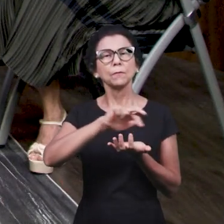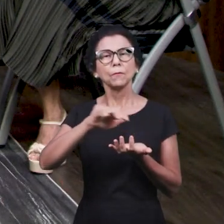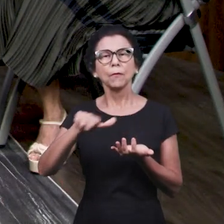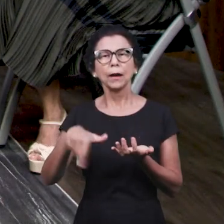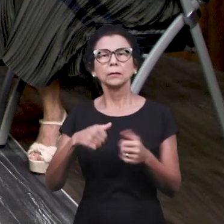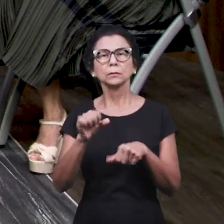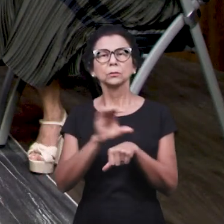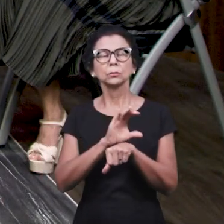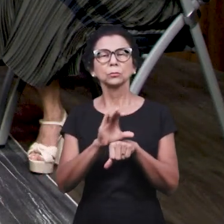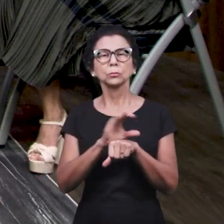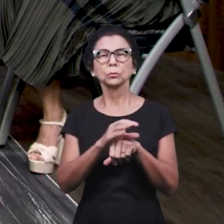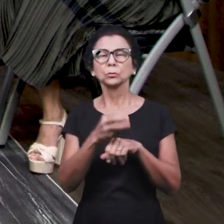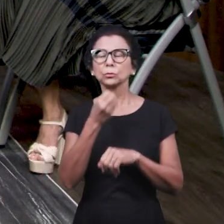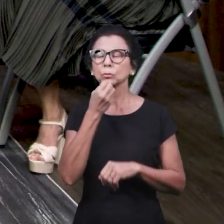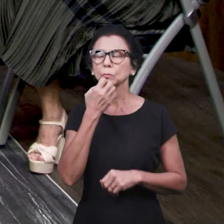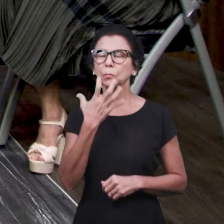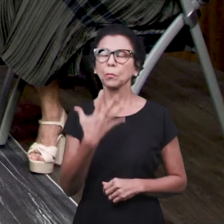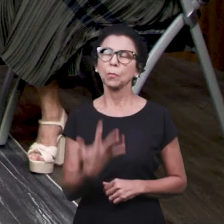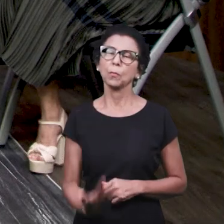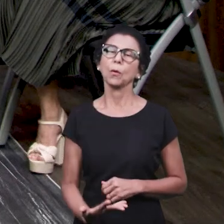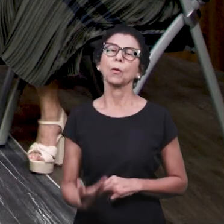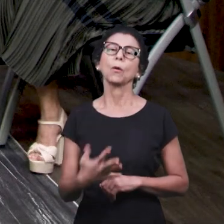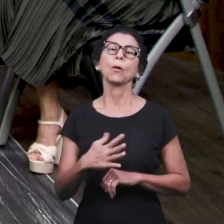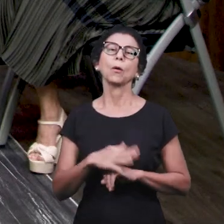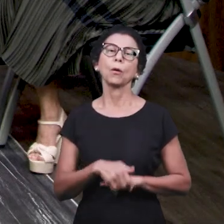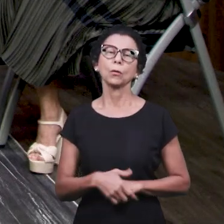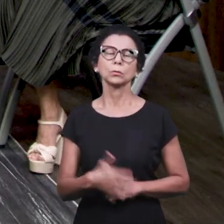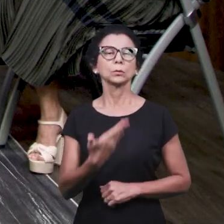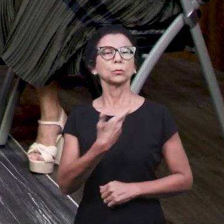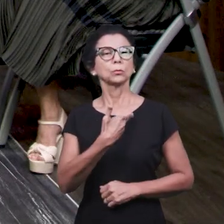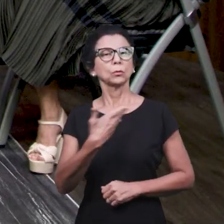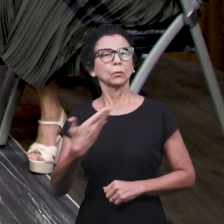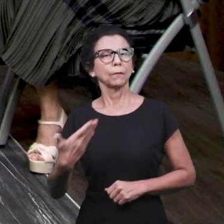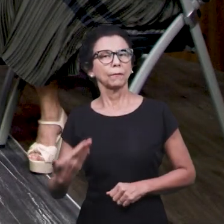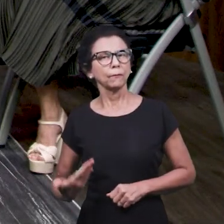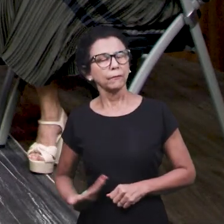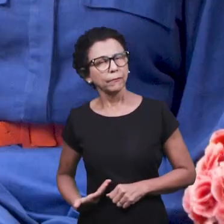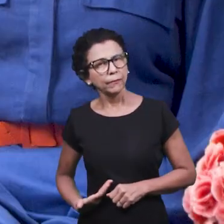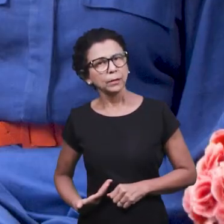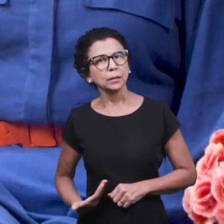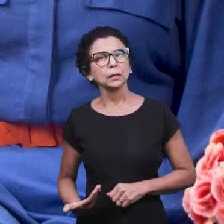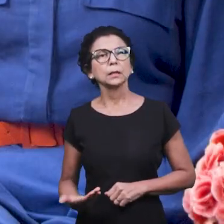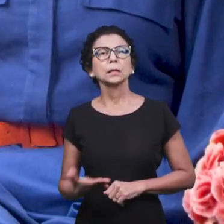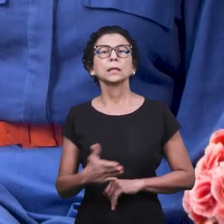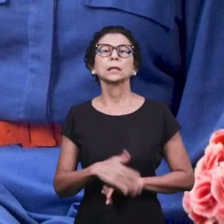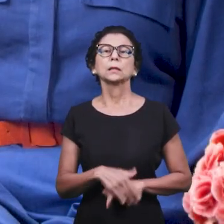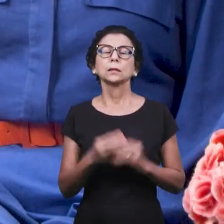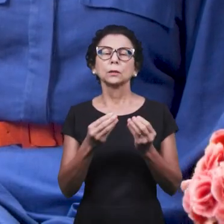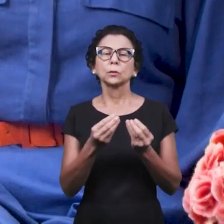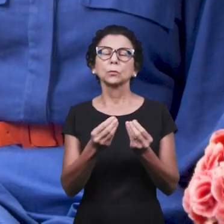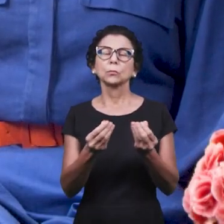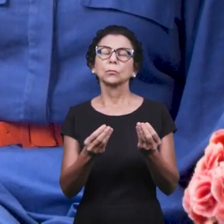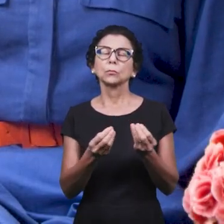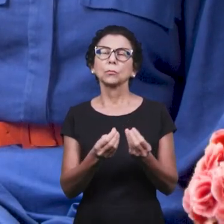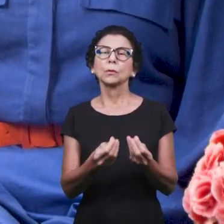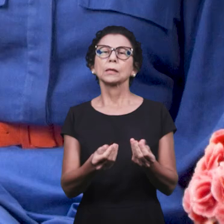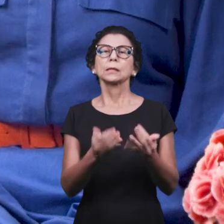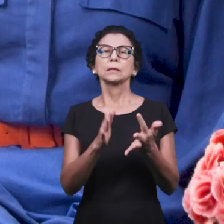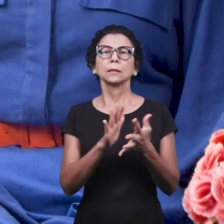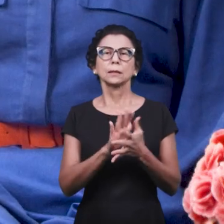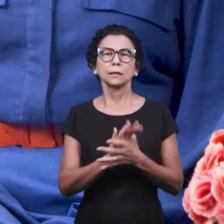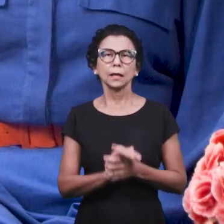cursos de inglês ofertados por instituições públicas, uma qualidade desse tempo da educação